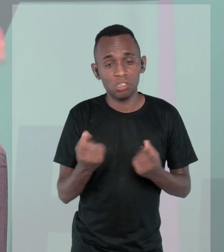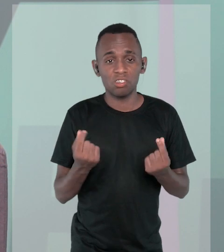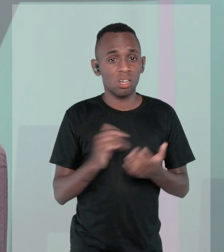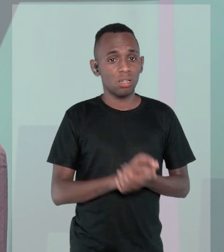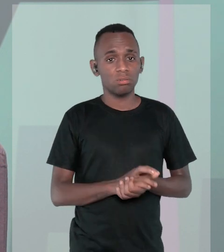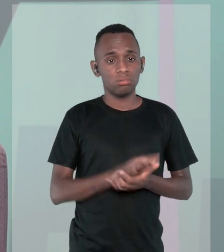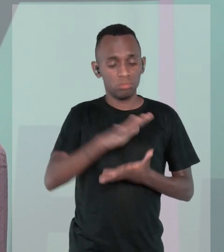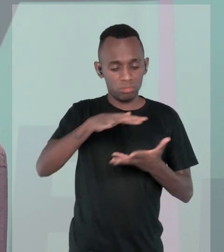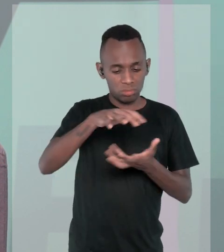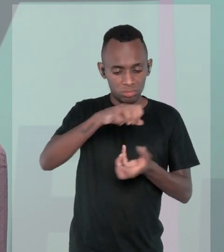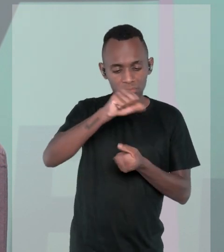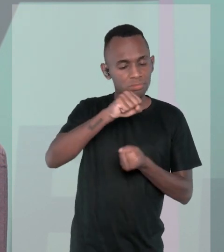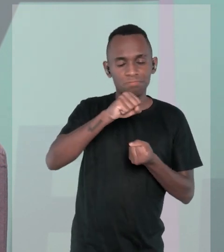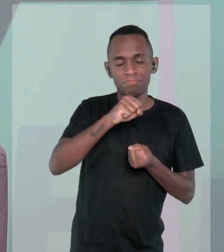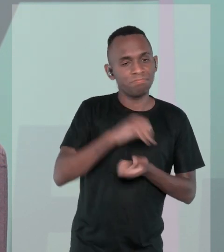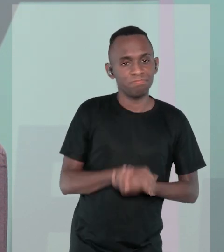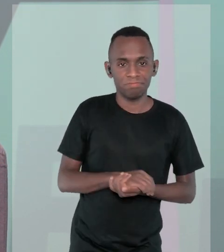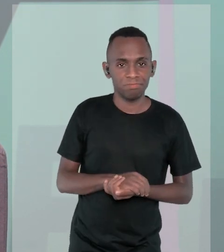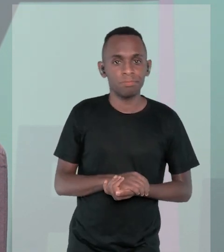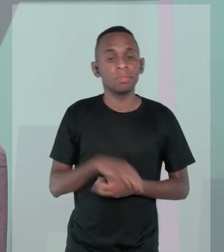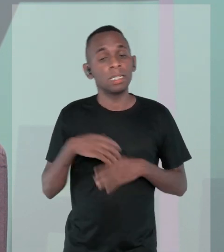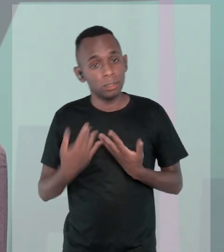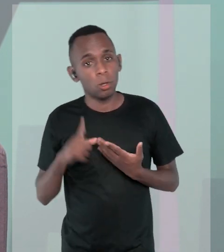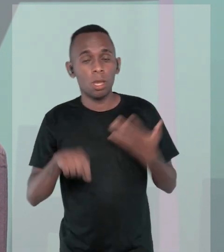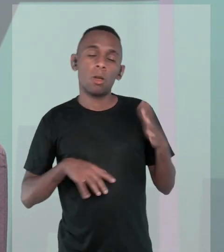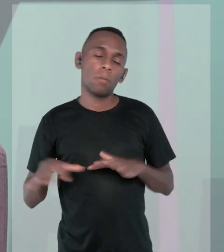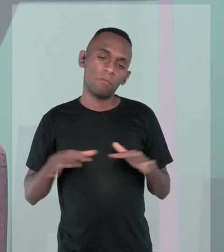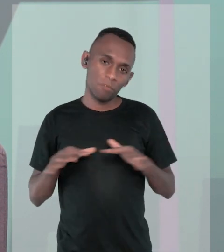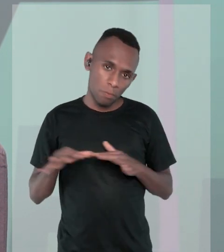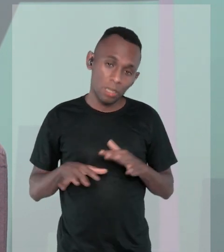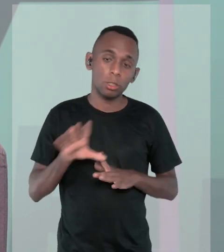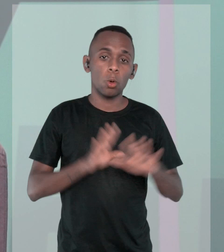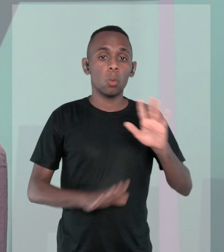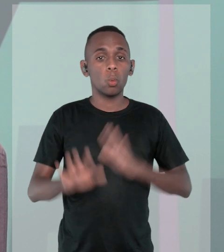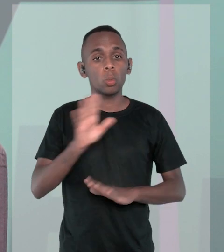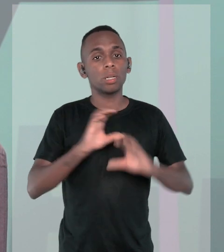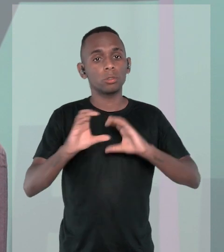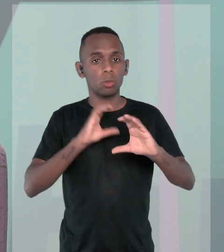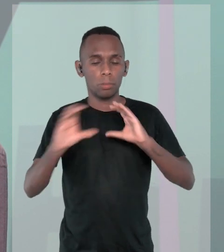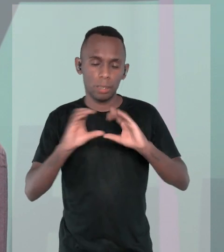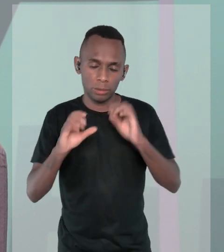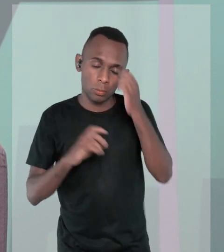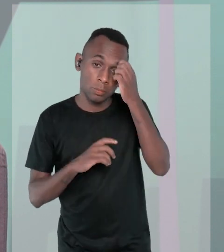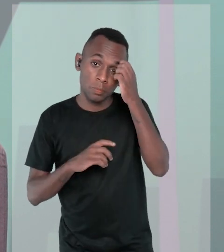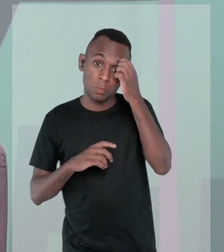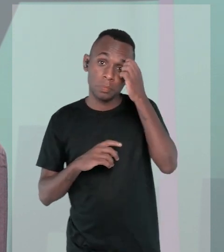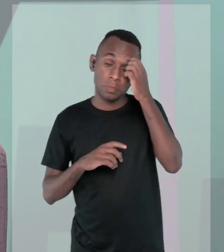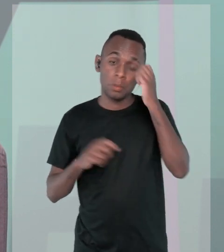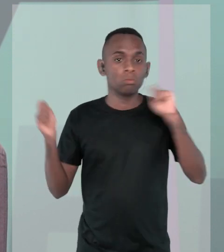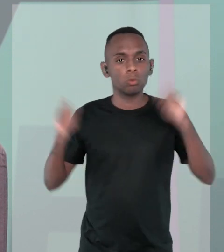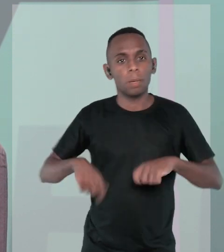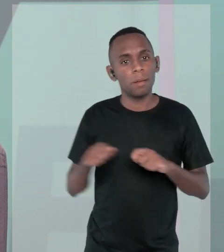não foi sustentável. Então, é esse o movimento, é o cuidado da comunicação. Não dá mais